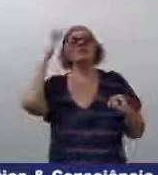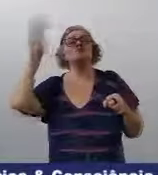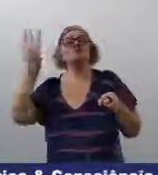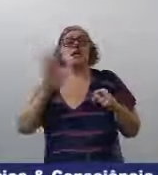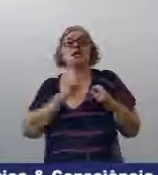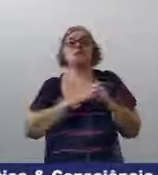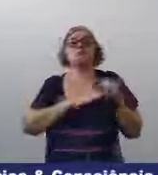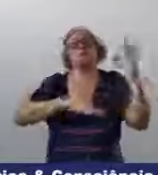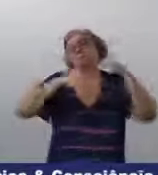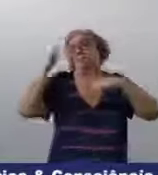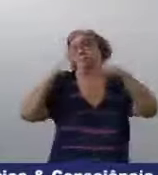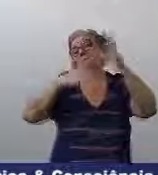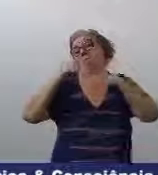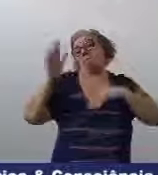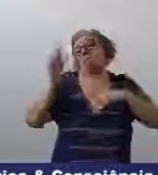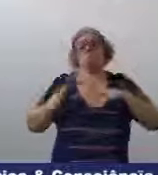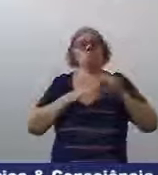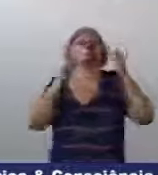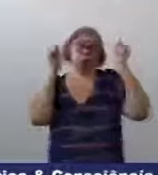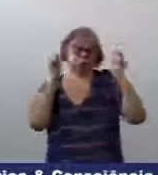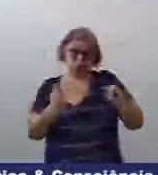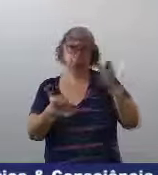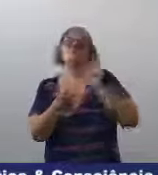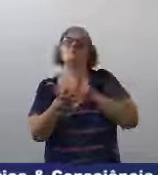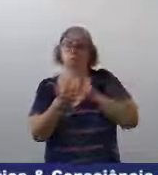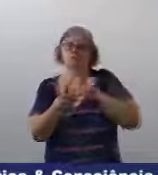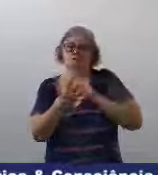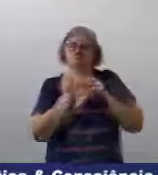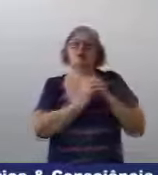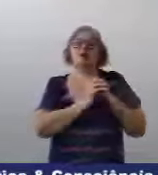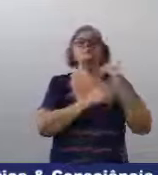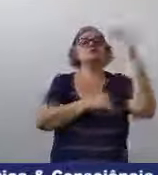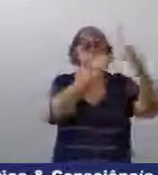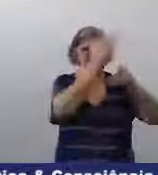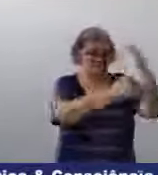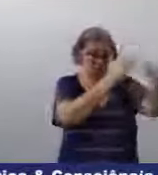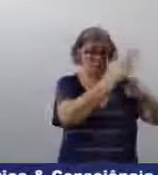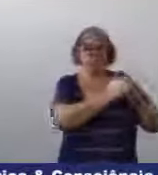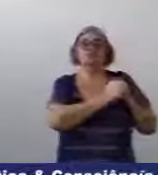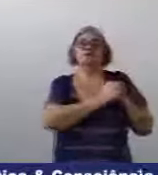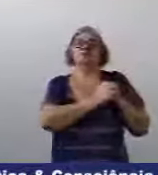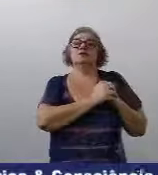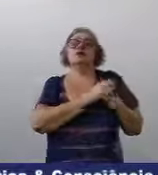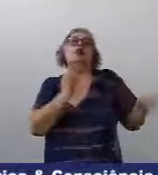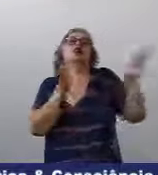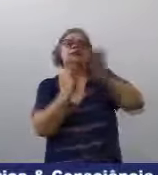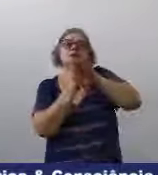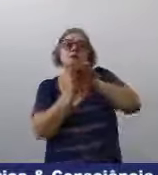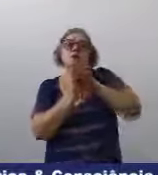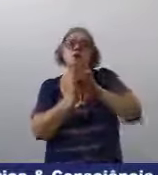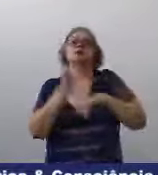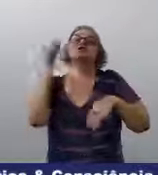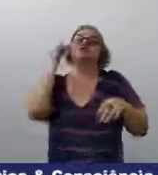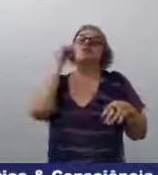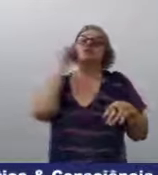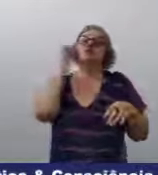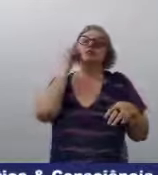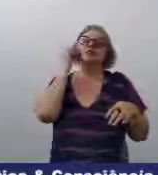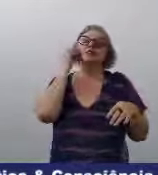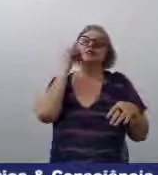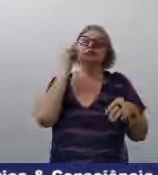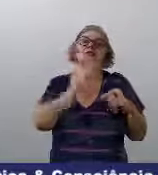sei, qualquer hipótese é válida como hipótese e será corroborada ou não a partir do